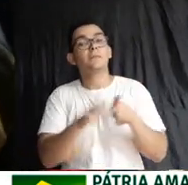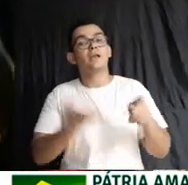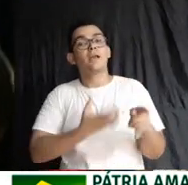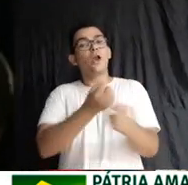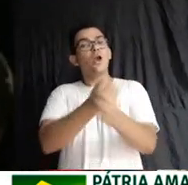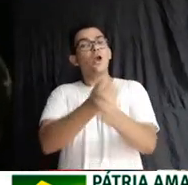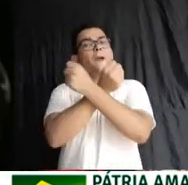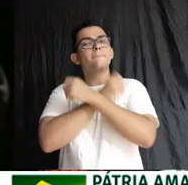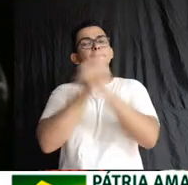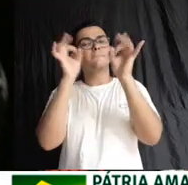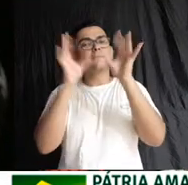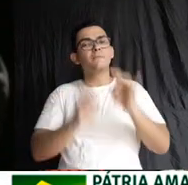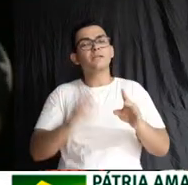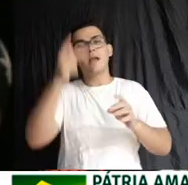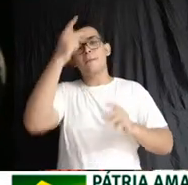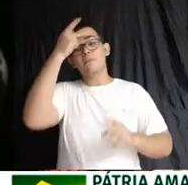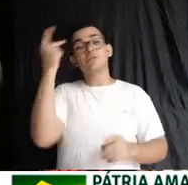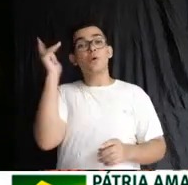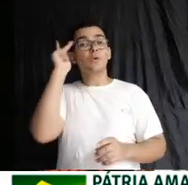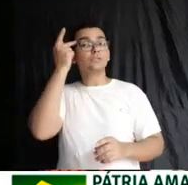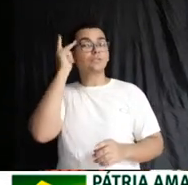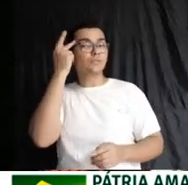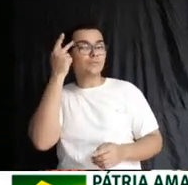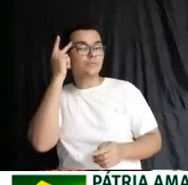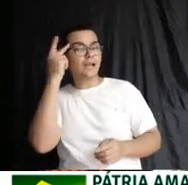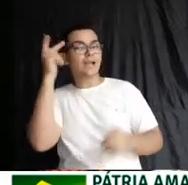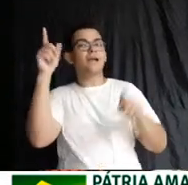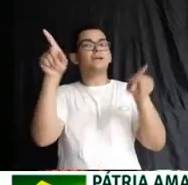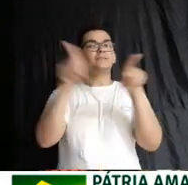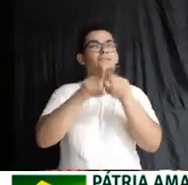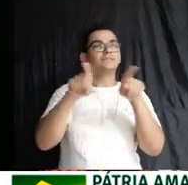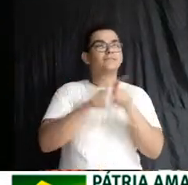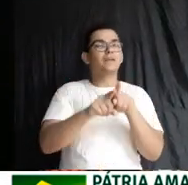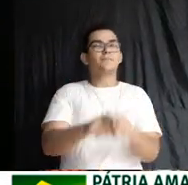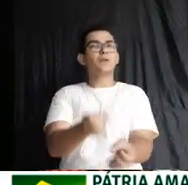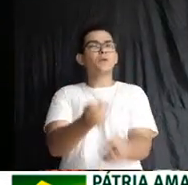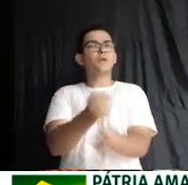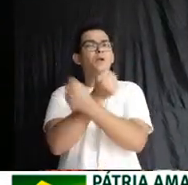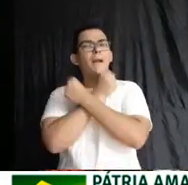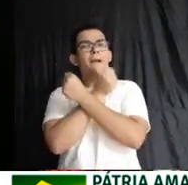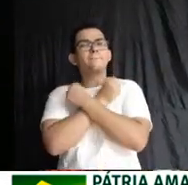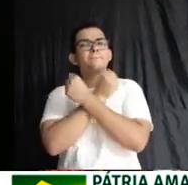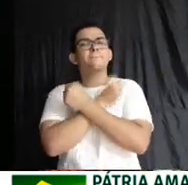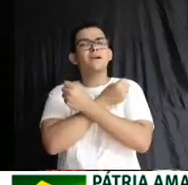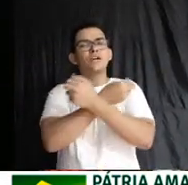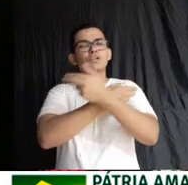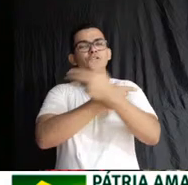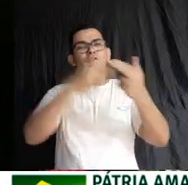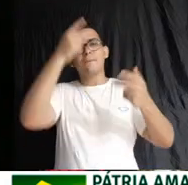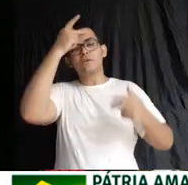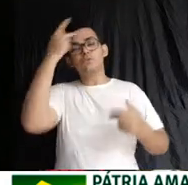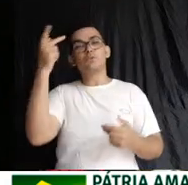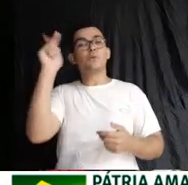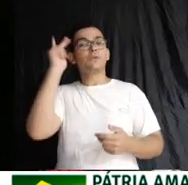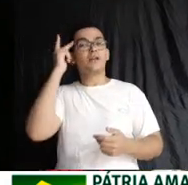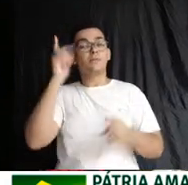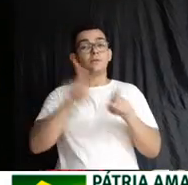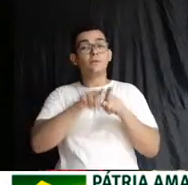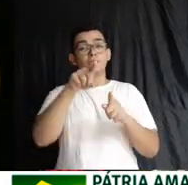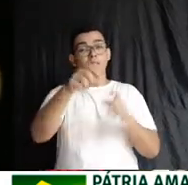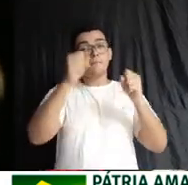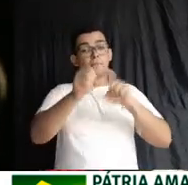ao pessoal lá de São Paulo, terra da garoa. Forte abraço ao pessoal de São Paulo que está assistindo nossa live. Compartilha aí,